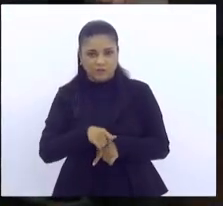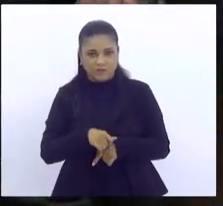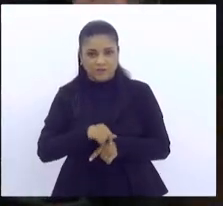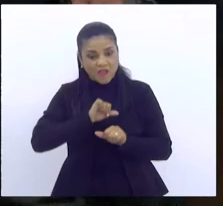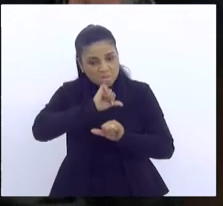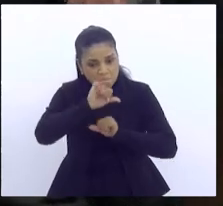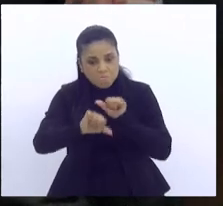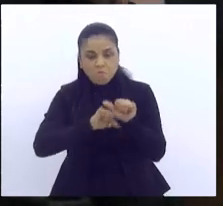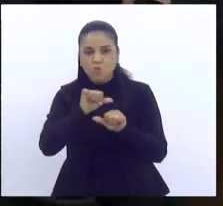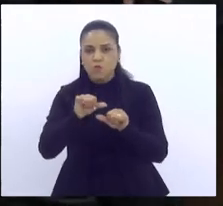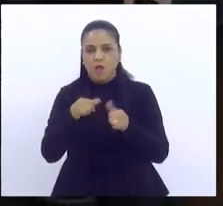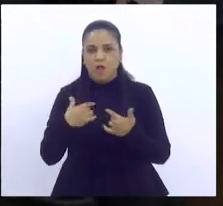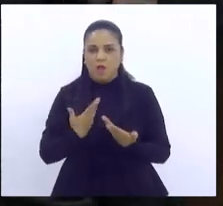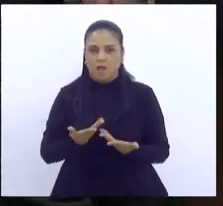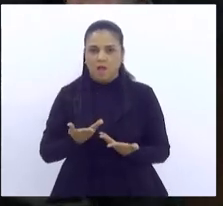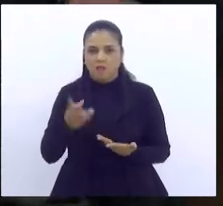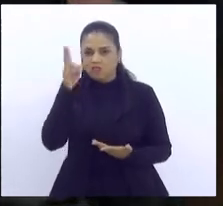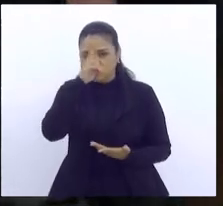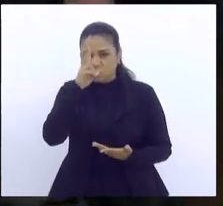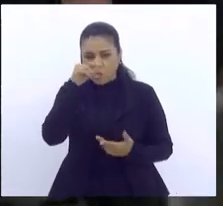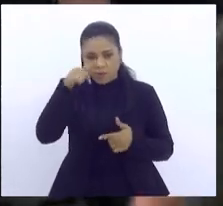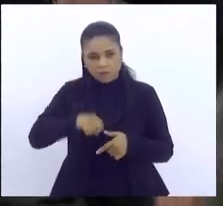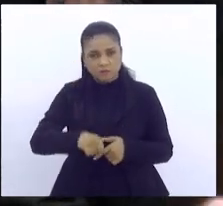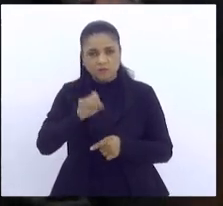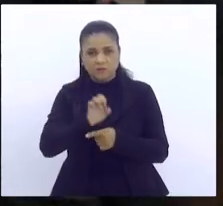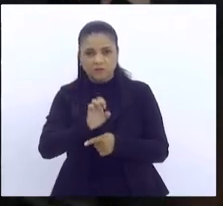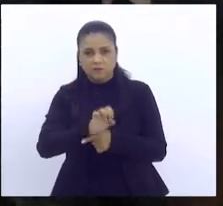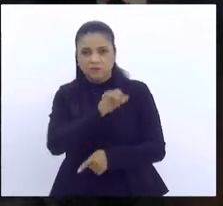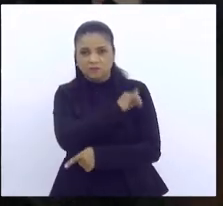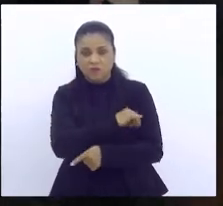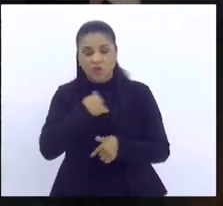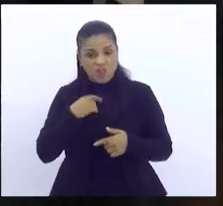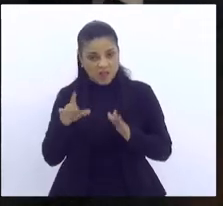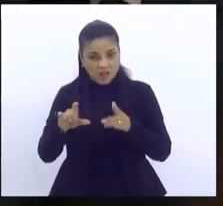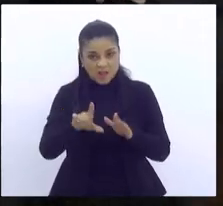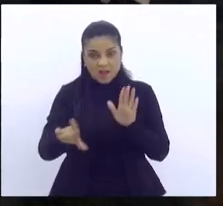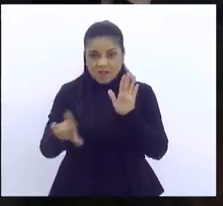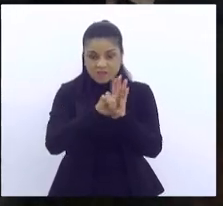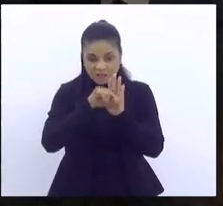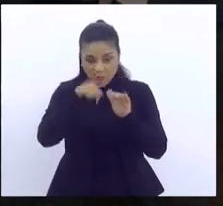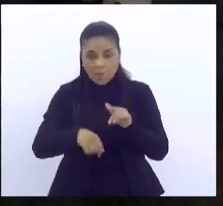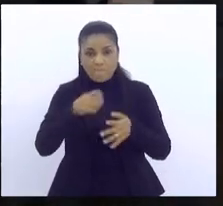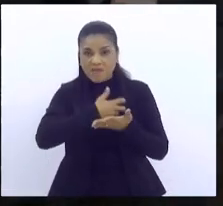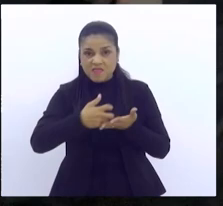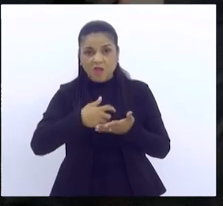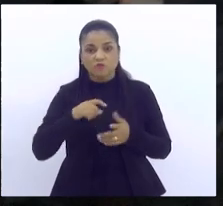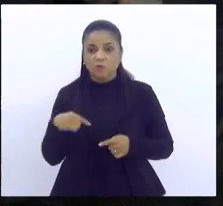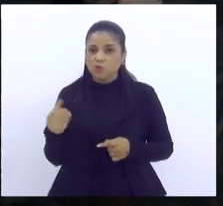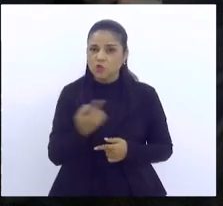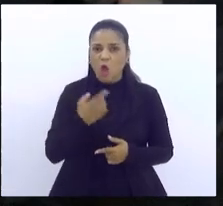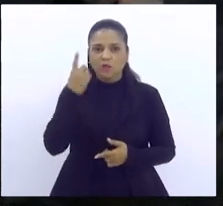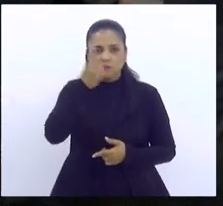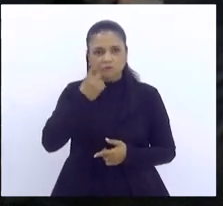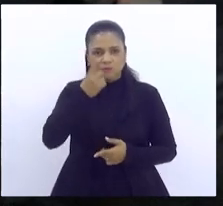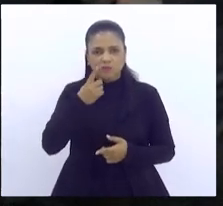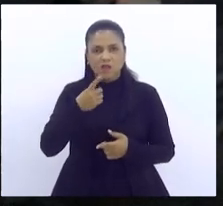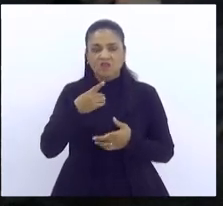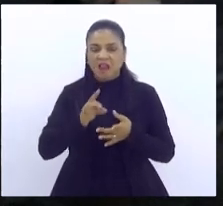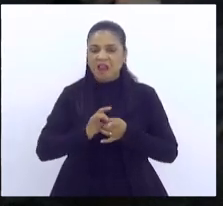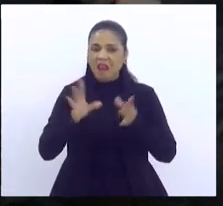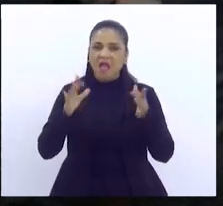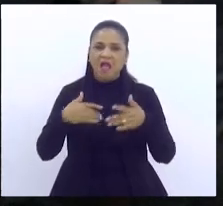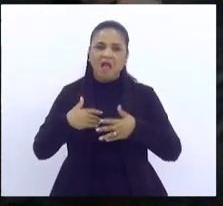história. Presidente, quem tem que legislar a questão penal somos nós. A coisa está muito frouxa. A coisa está